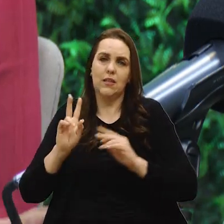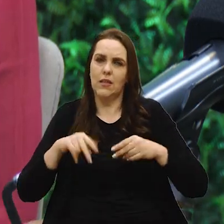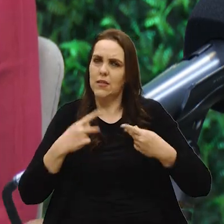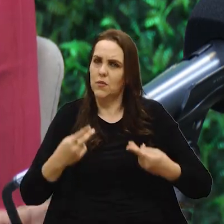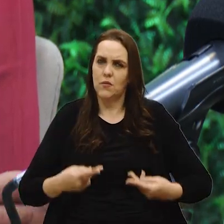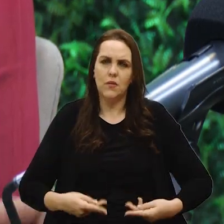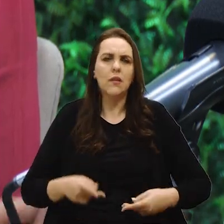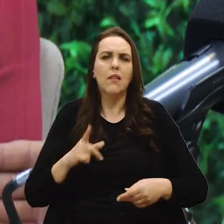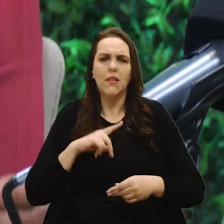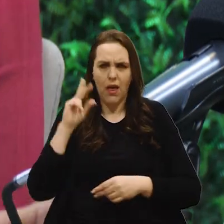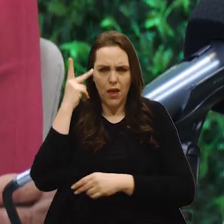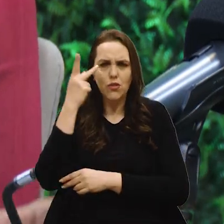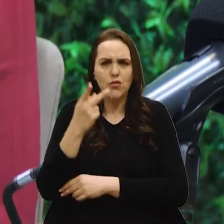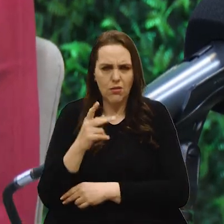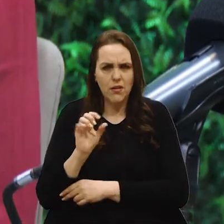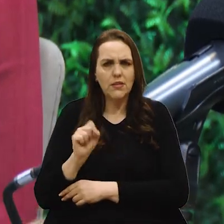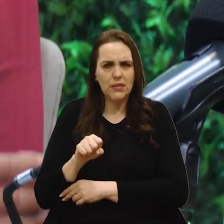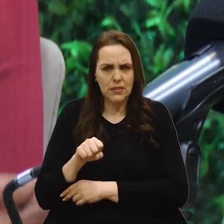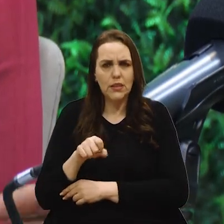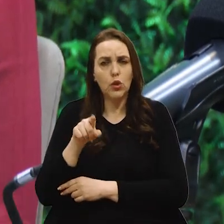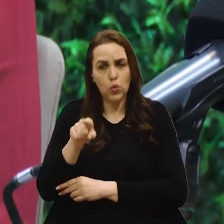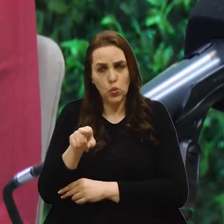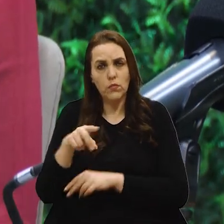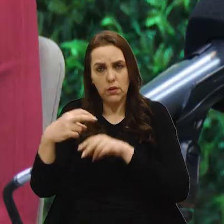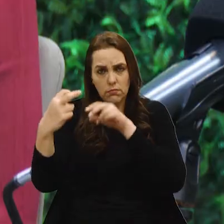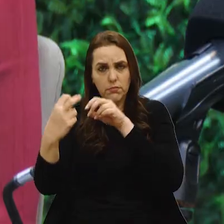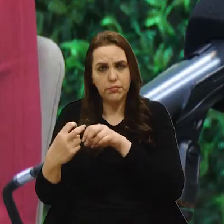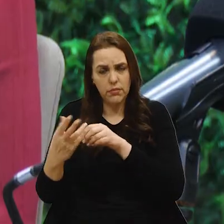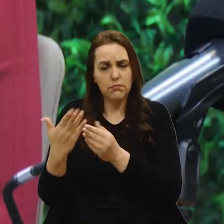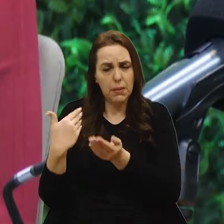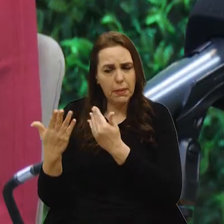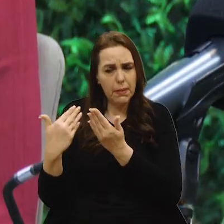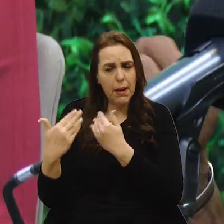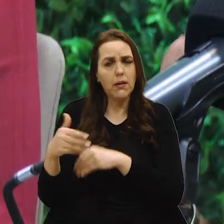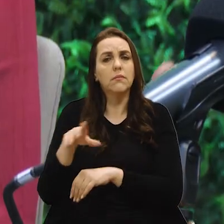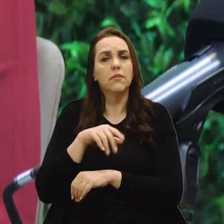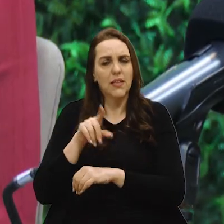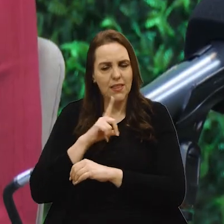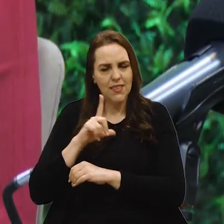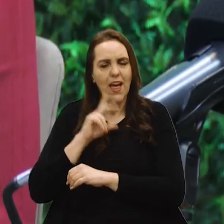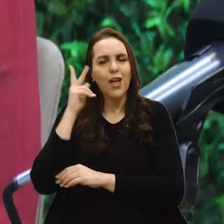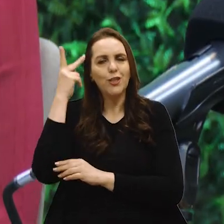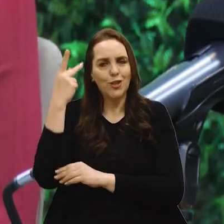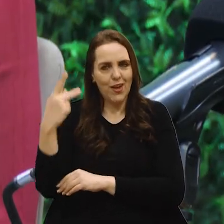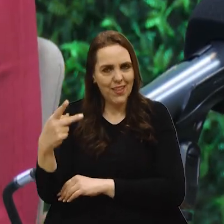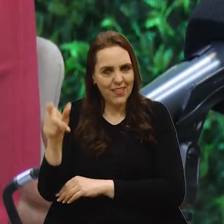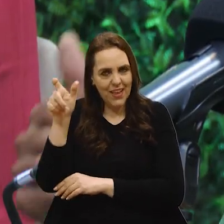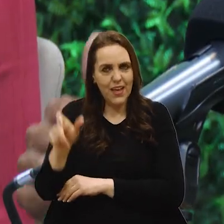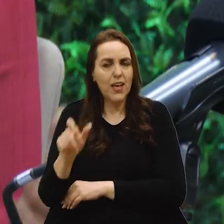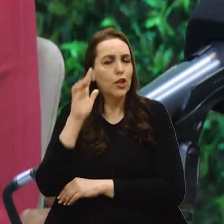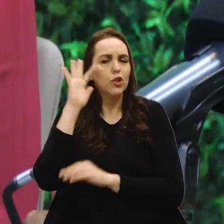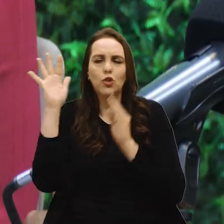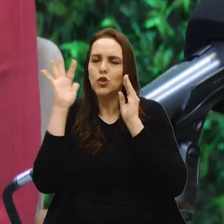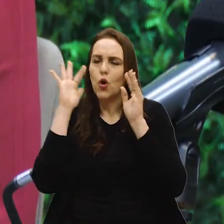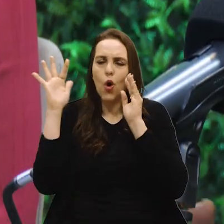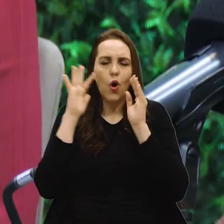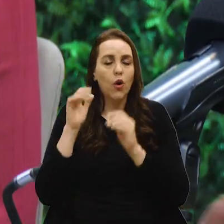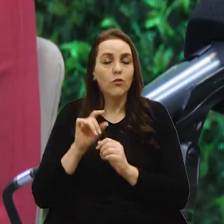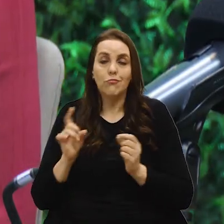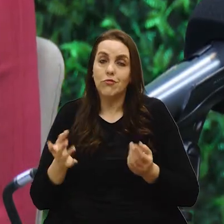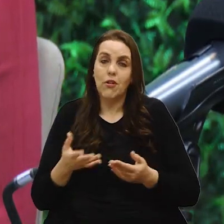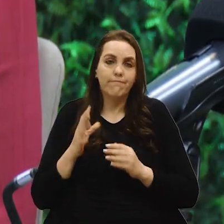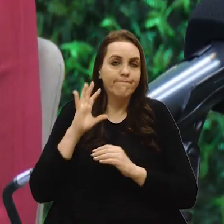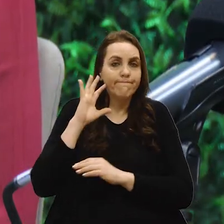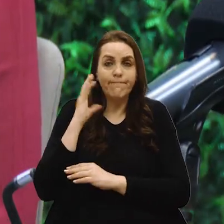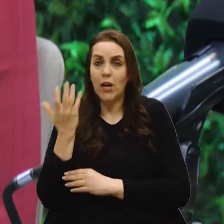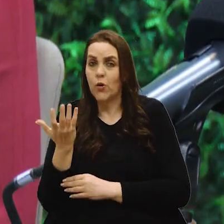ser humano ali, se você parar para escutar, ele vai te dar uma história diferente. Ele teve uma história, ele teve sonhos, ele